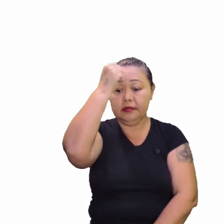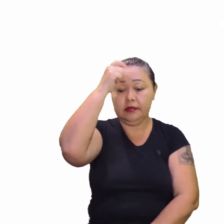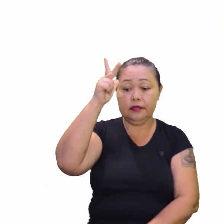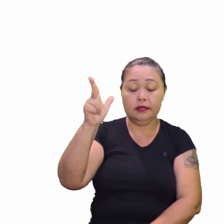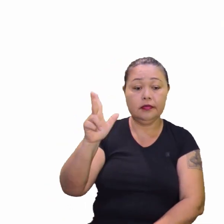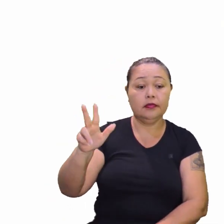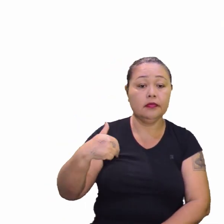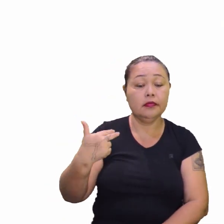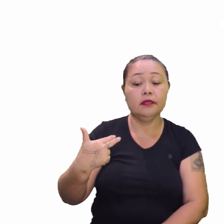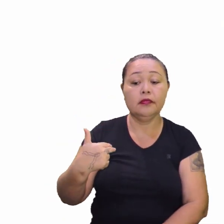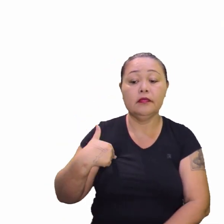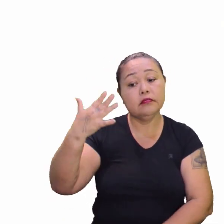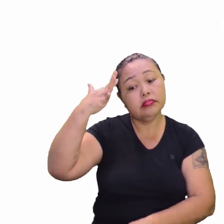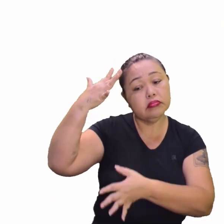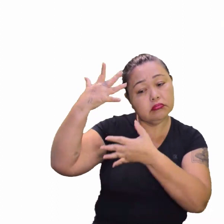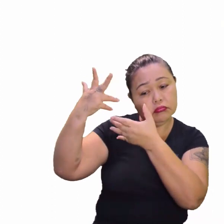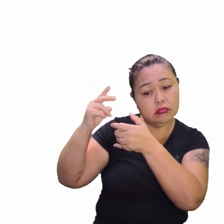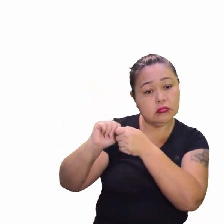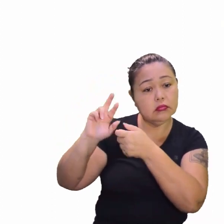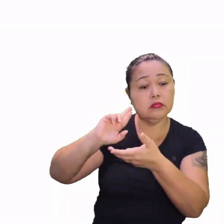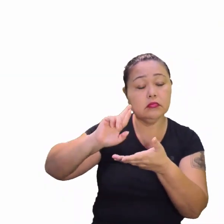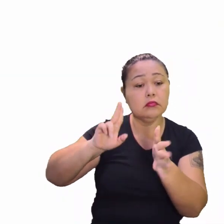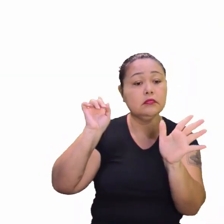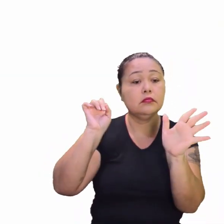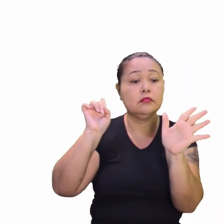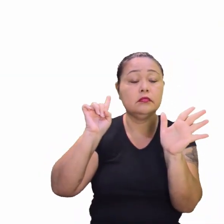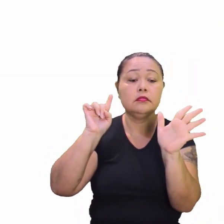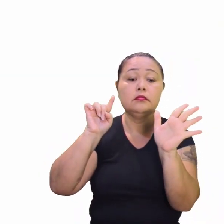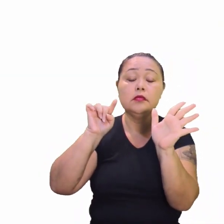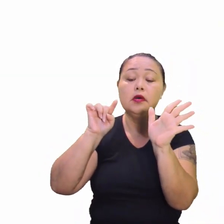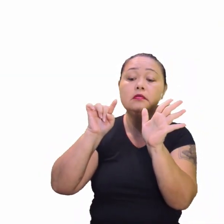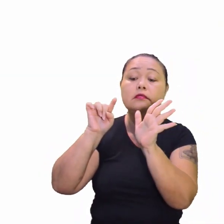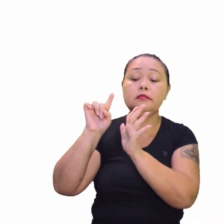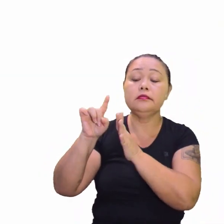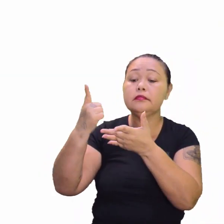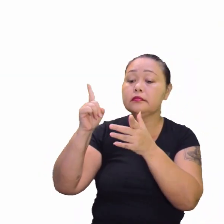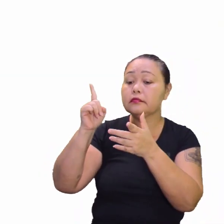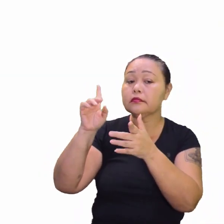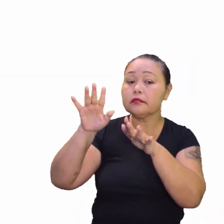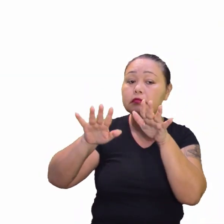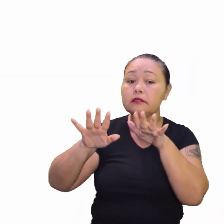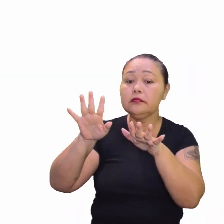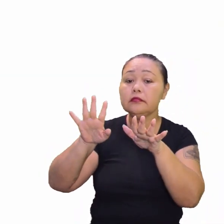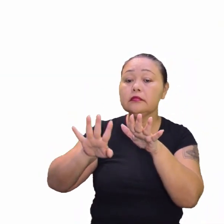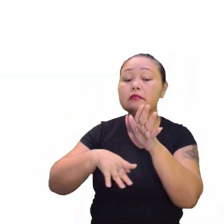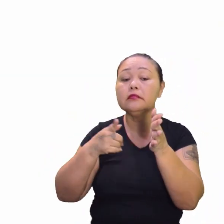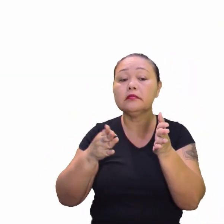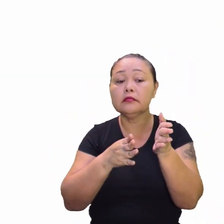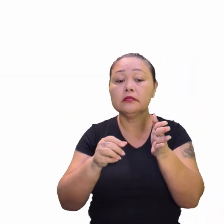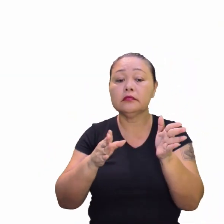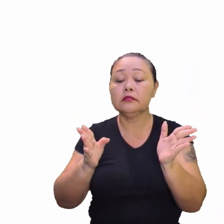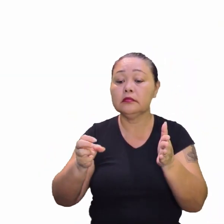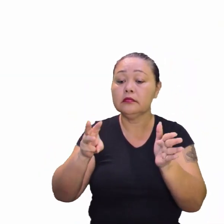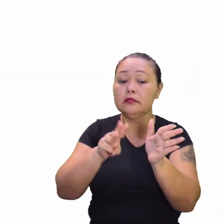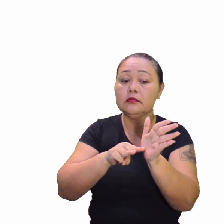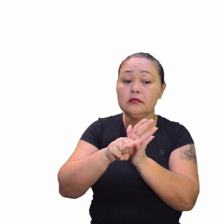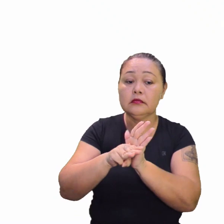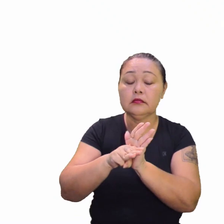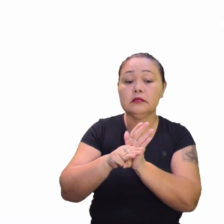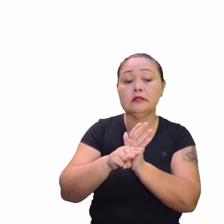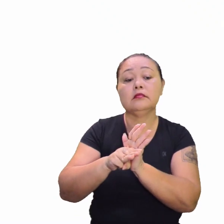que deve ser o raciocínio, né? Que tem o maior grau de complexidade, né? Algumas questões. Quais são os rios que formam o rio